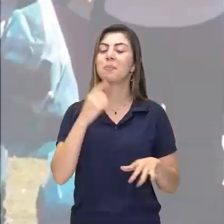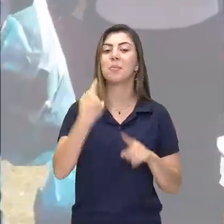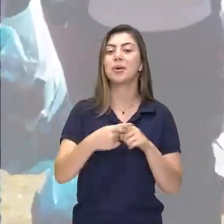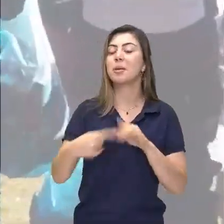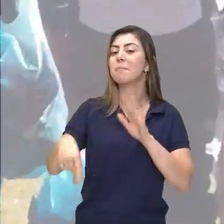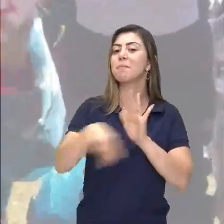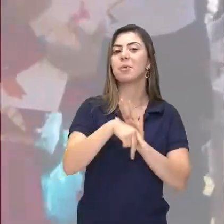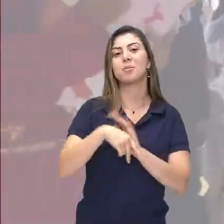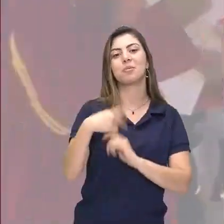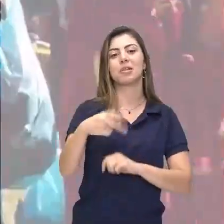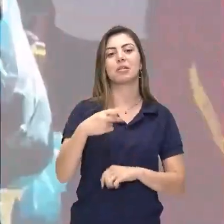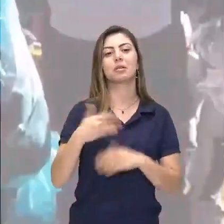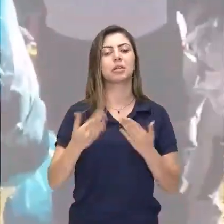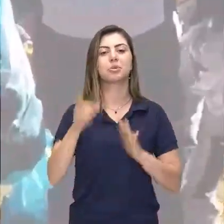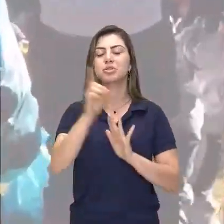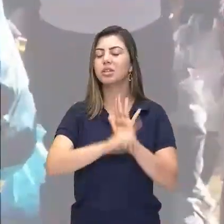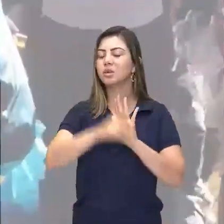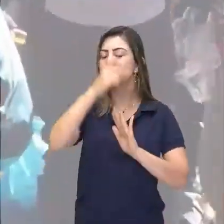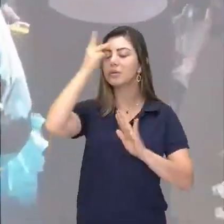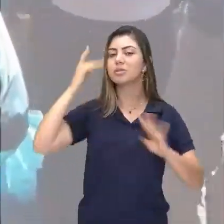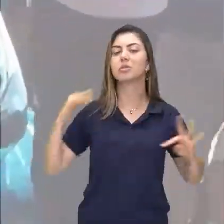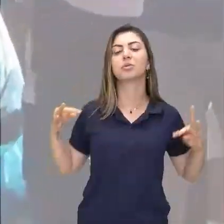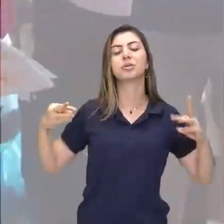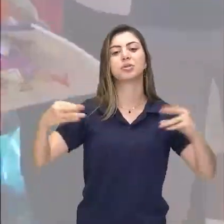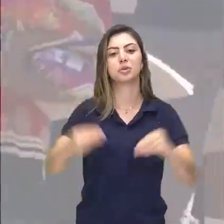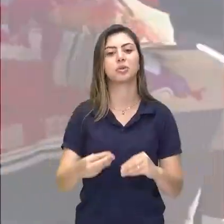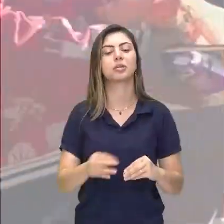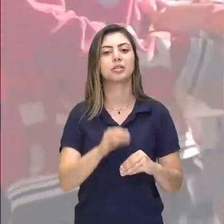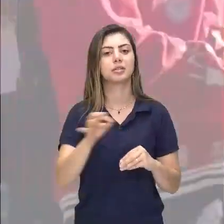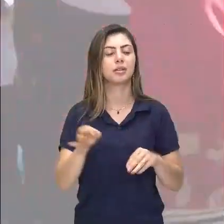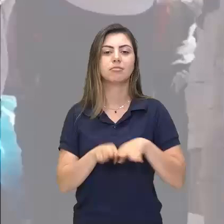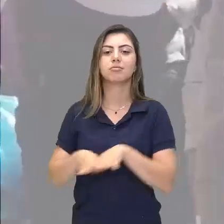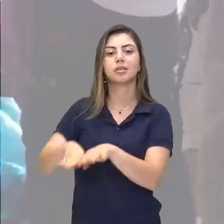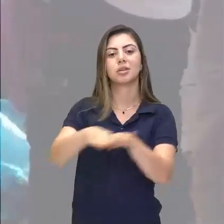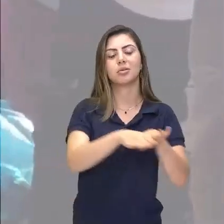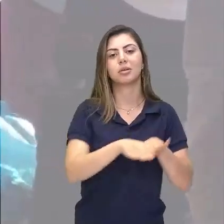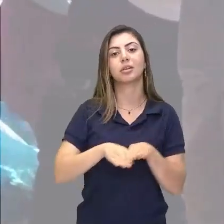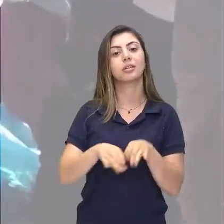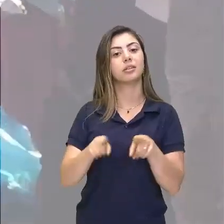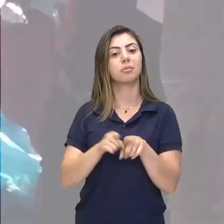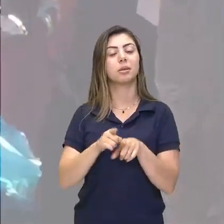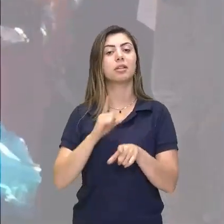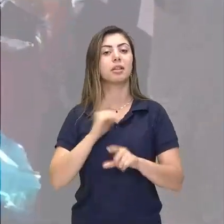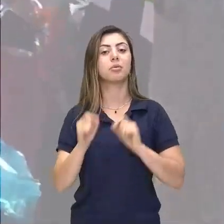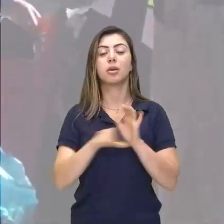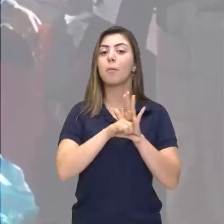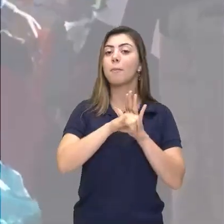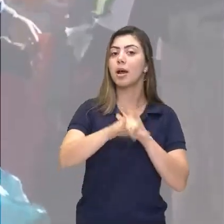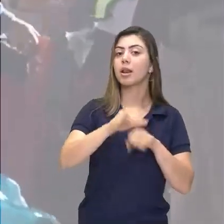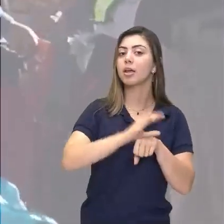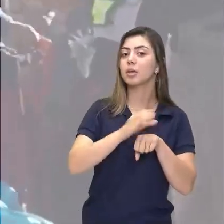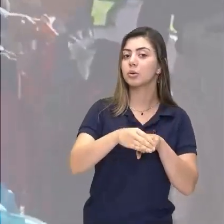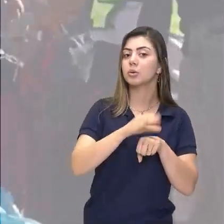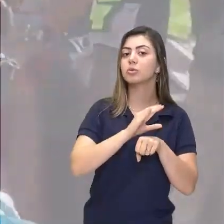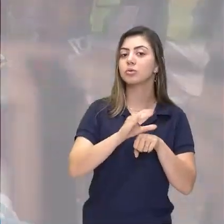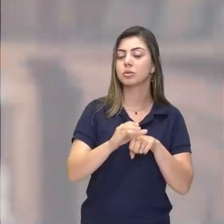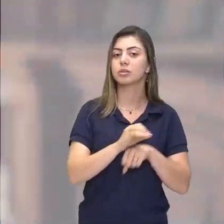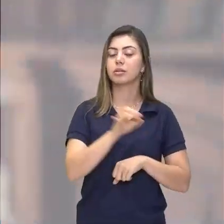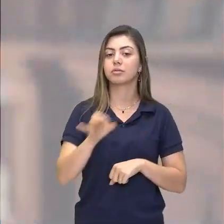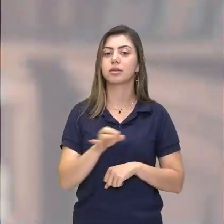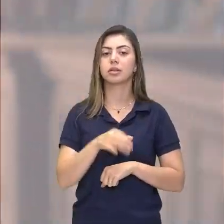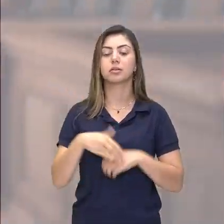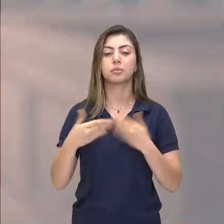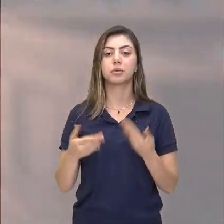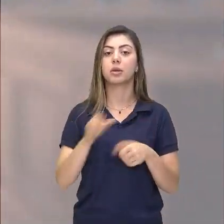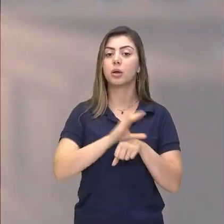são assegurados a todos os seres humanos e na ordem interna eles também são protegidos de maneira constitucional. Na